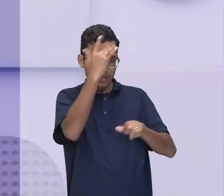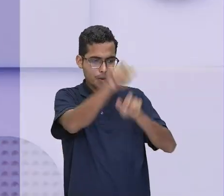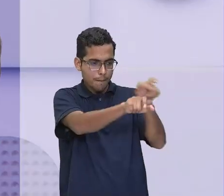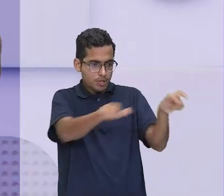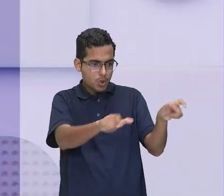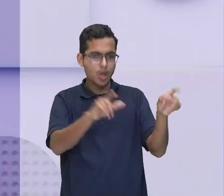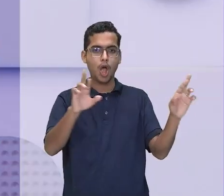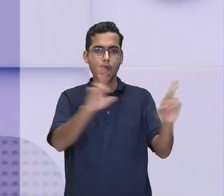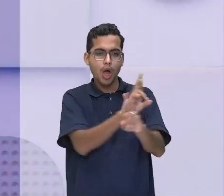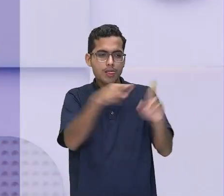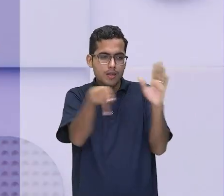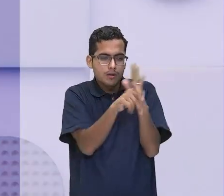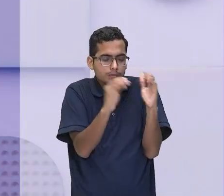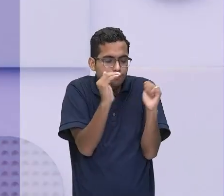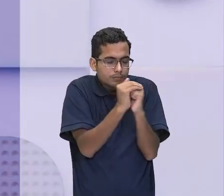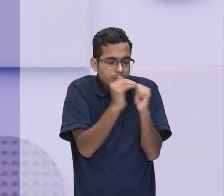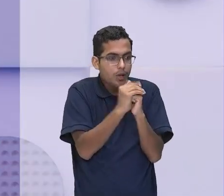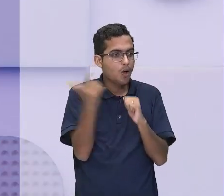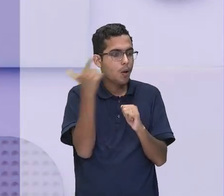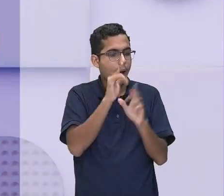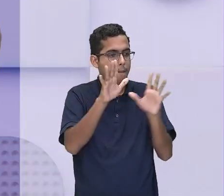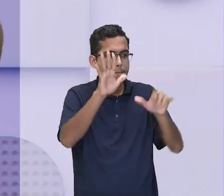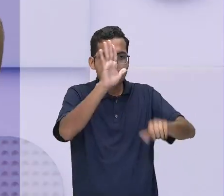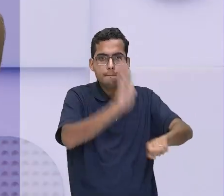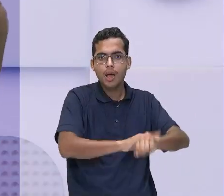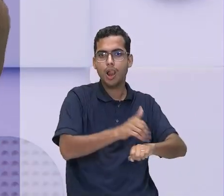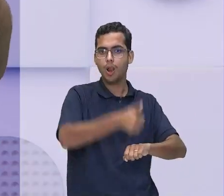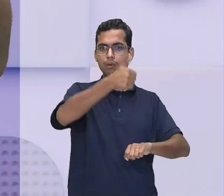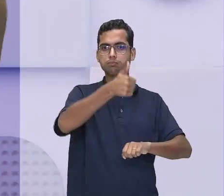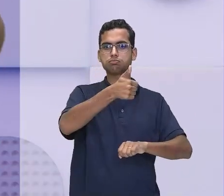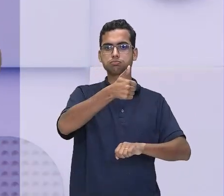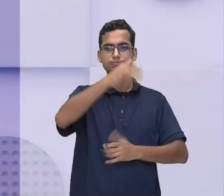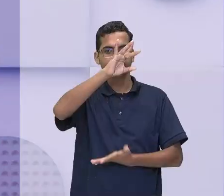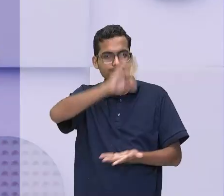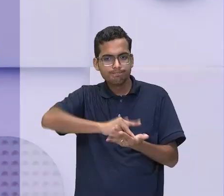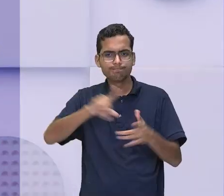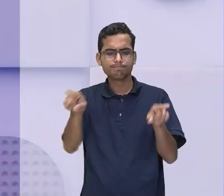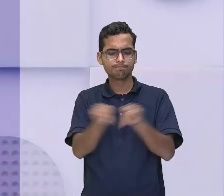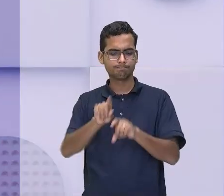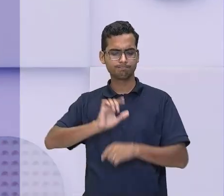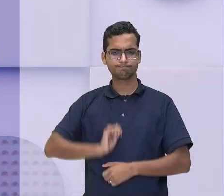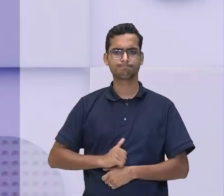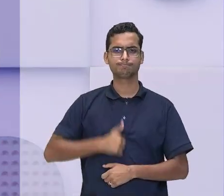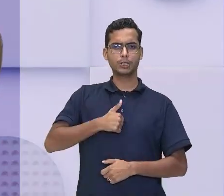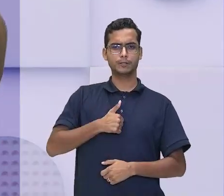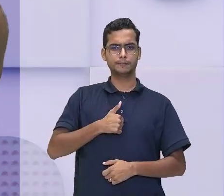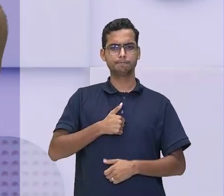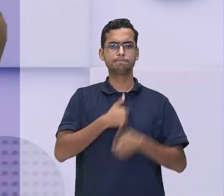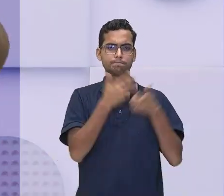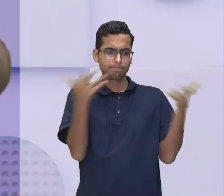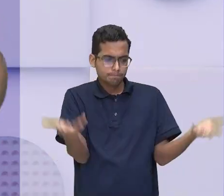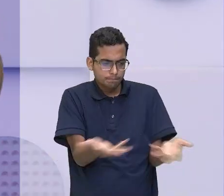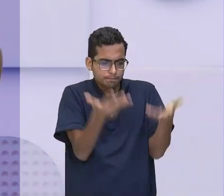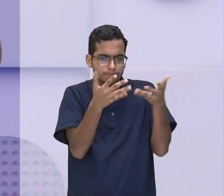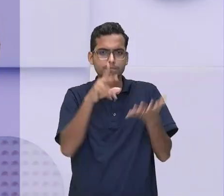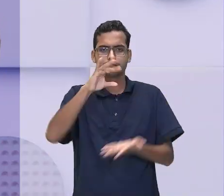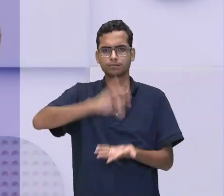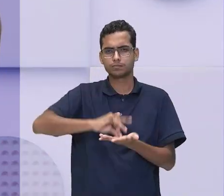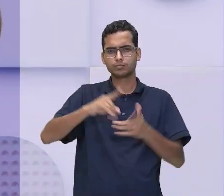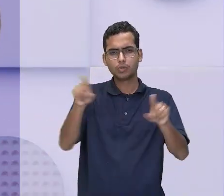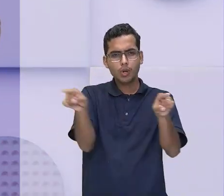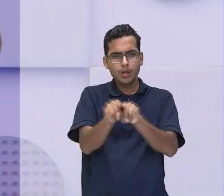né, terapêuticas, eles, na verdade, incentivam que líderes espirituais vão até os